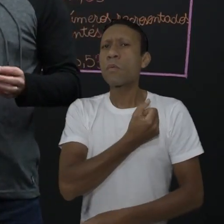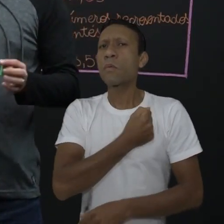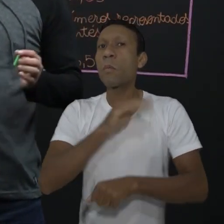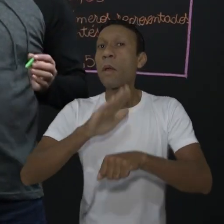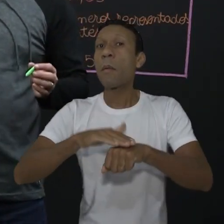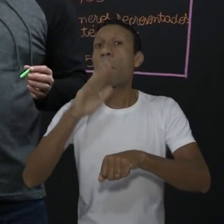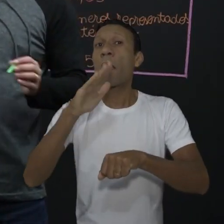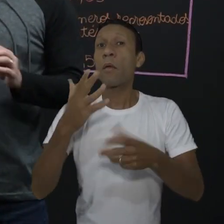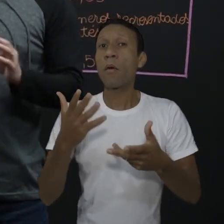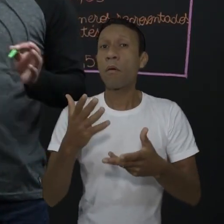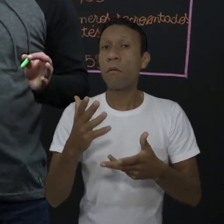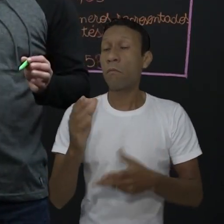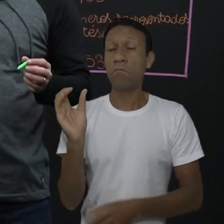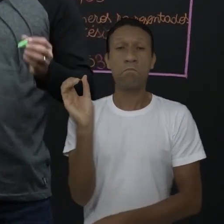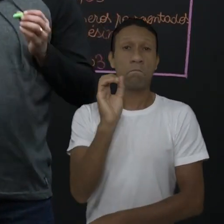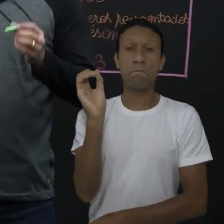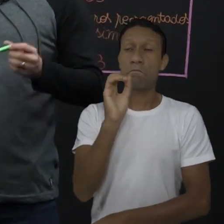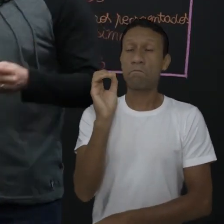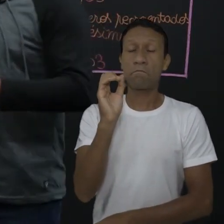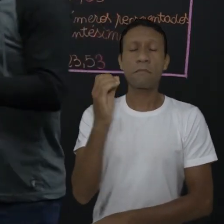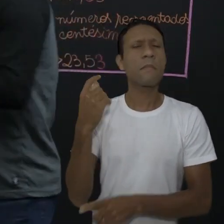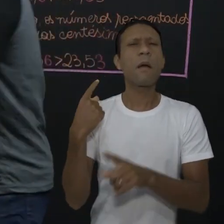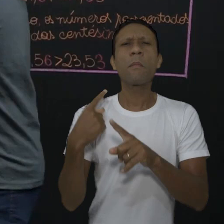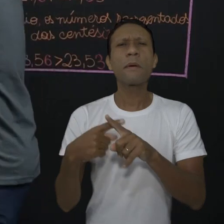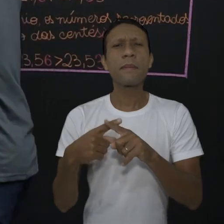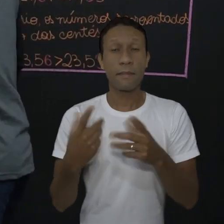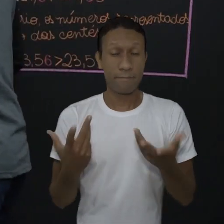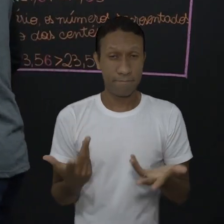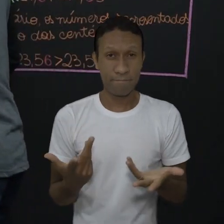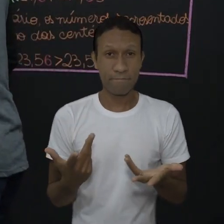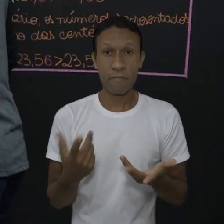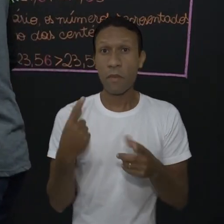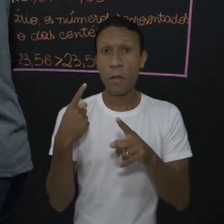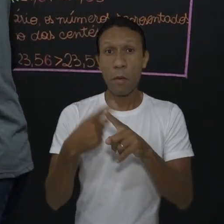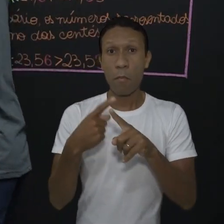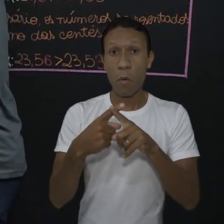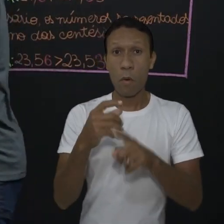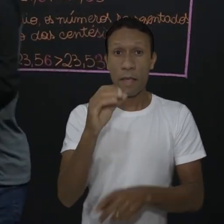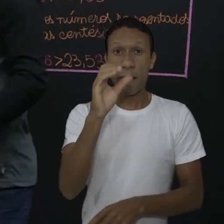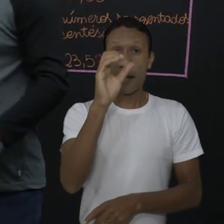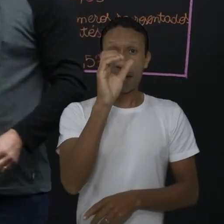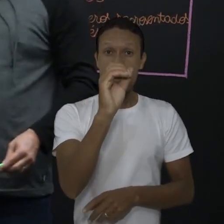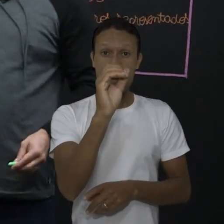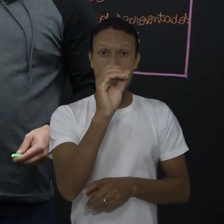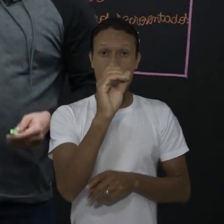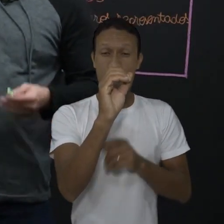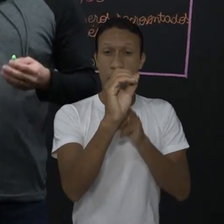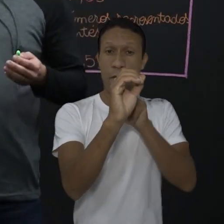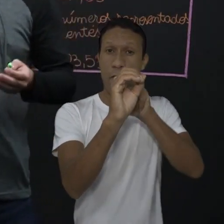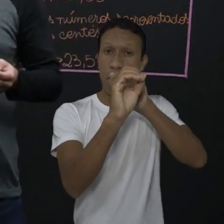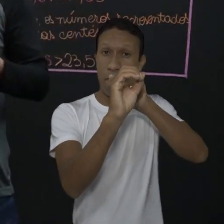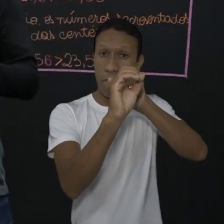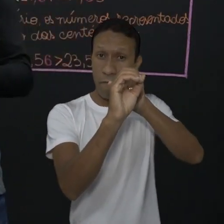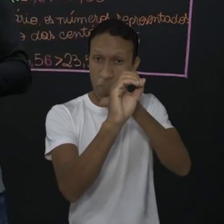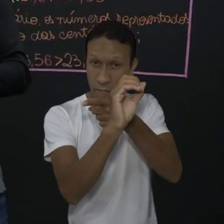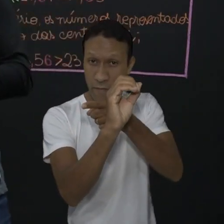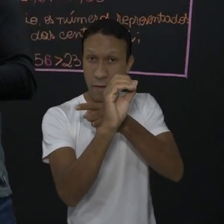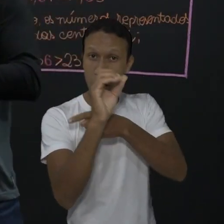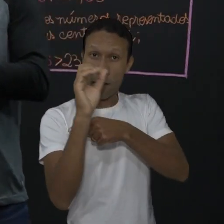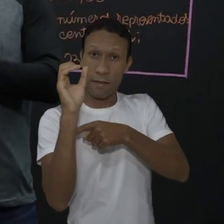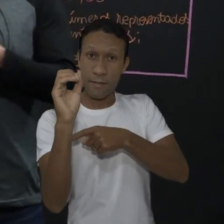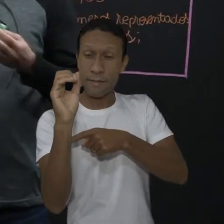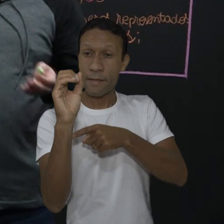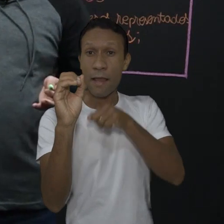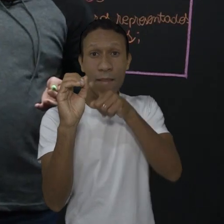maior? E eu te digo, nenhum. Por quê? Porque 0 após a vírgula, ele não